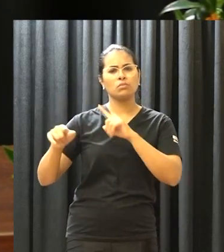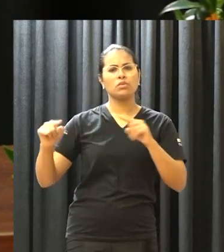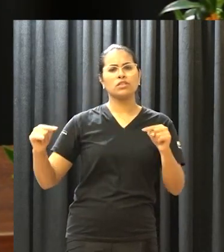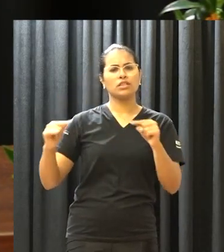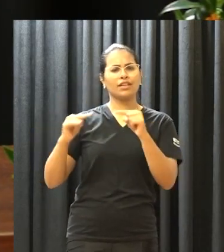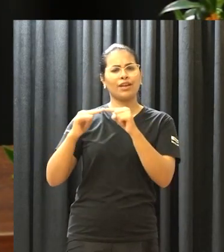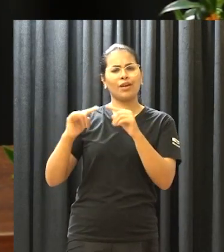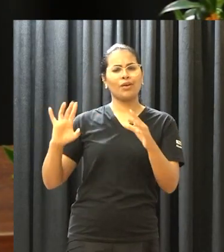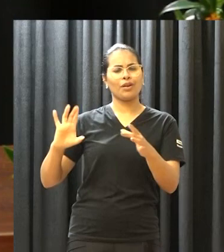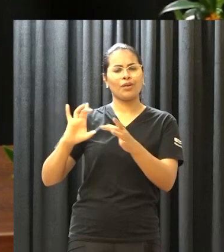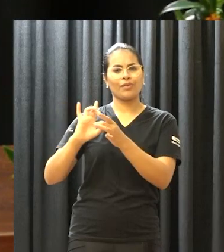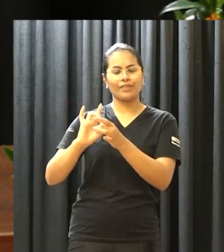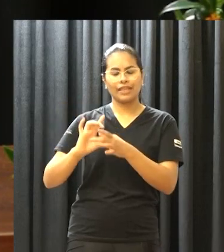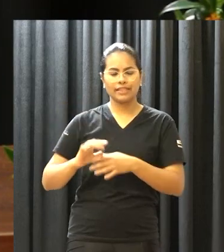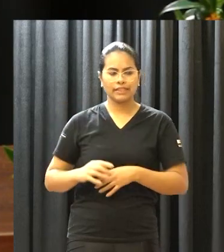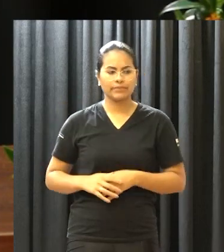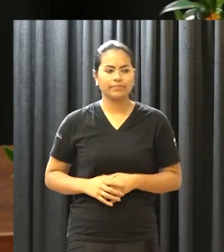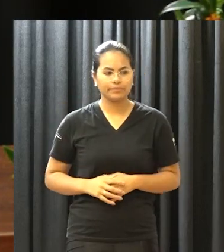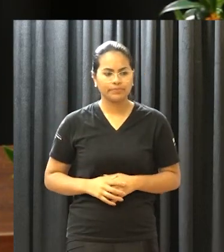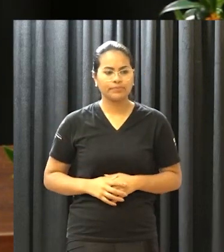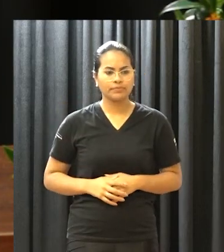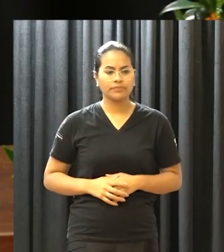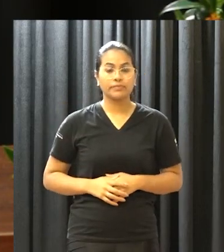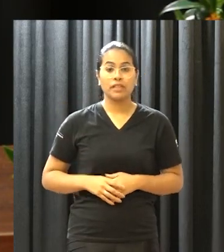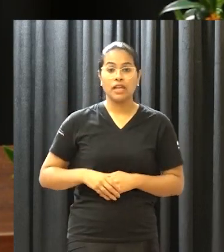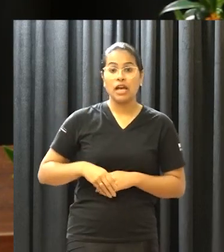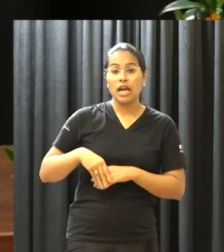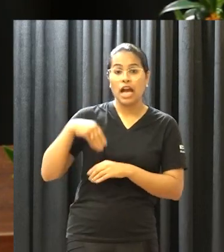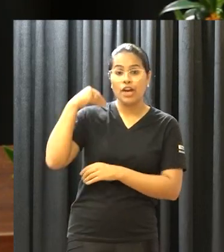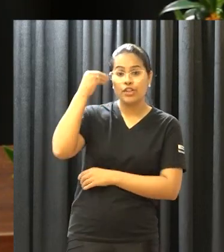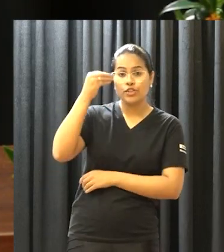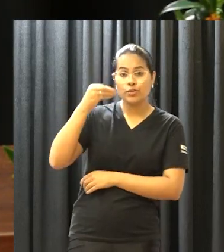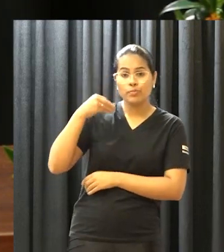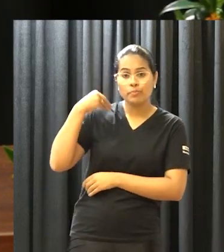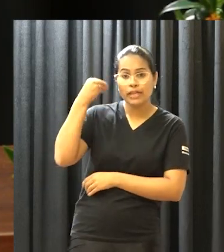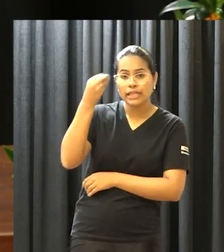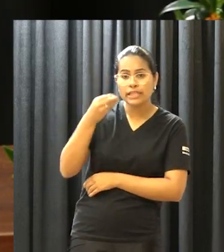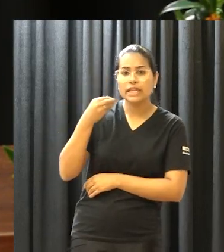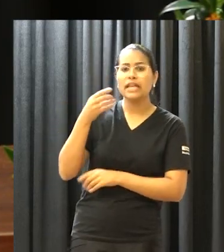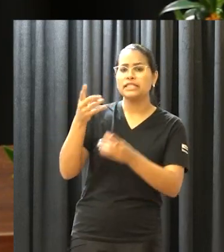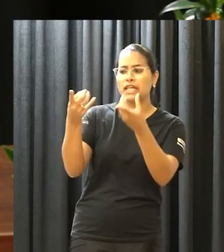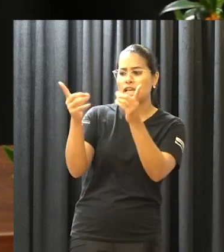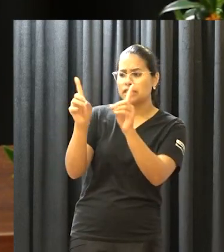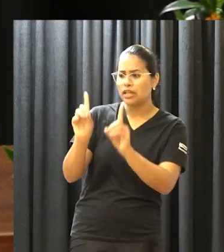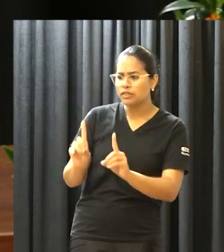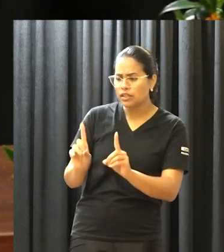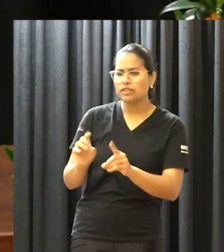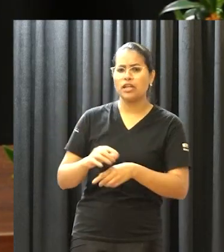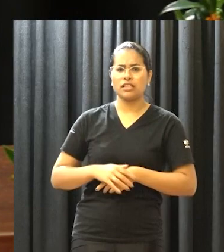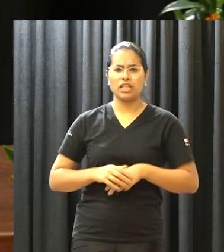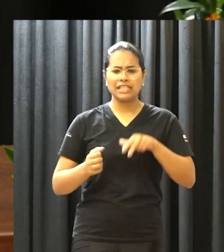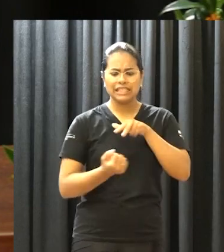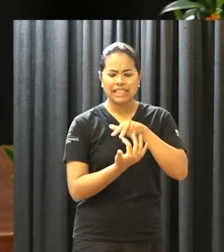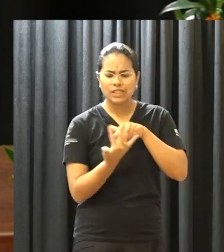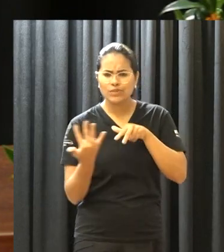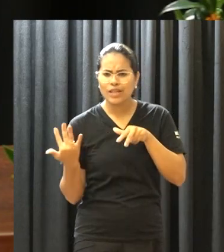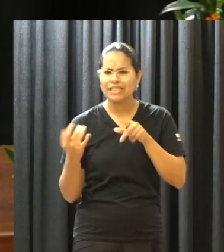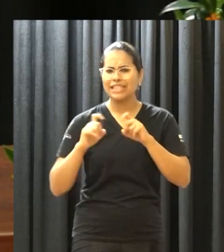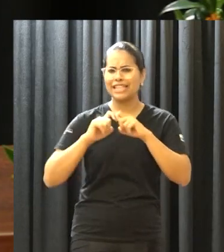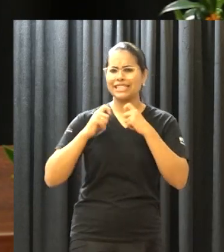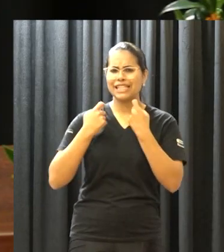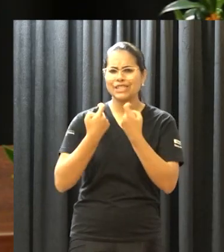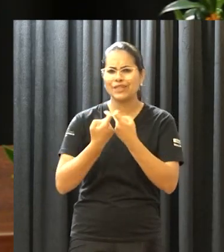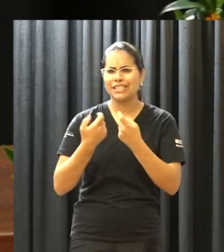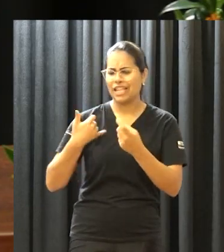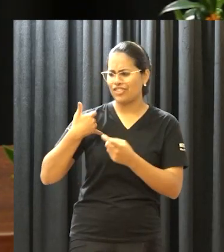da deficiência, o modo como essa experiência da deficiência é vivida, por relação à raça, à classe, à sexualidade, à idade, isso